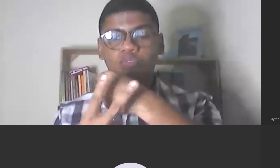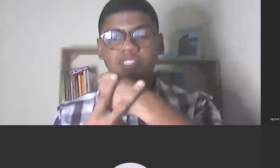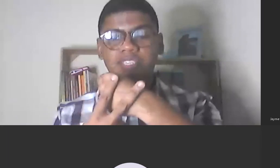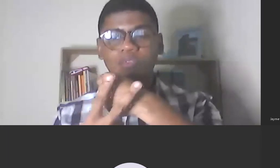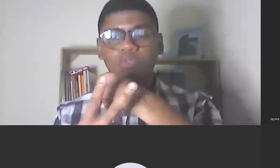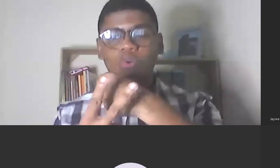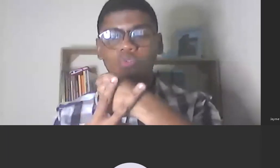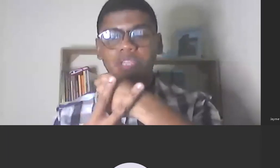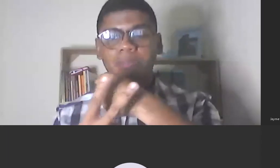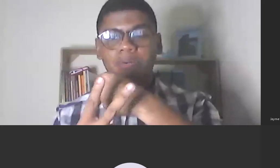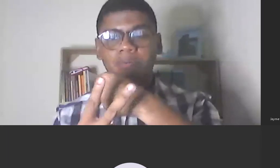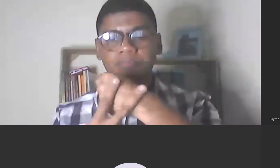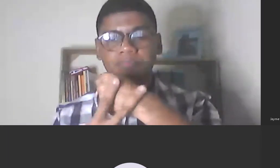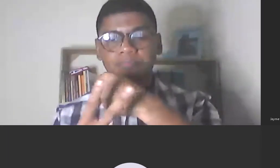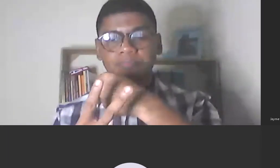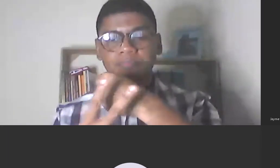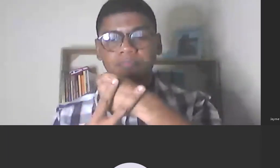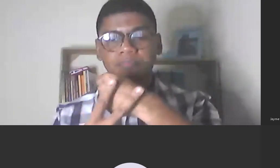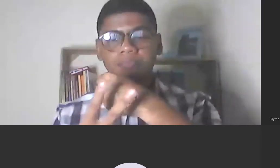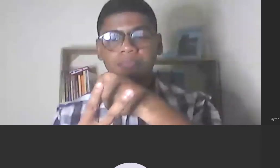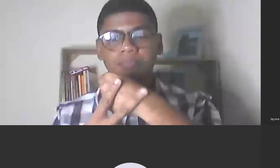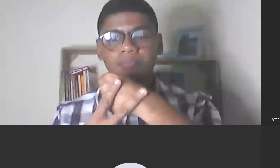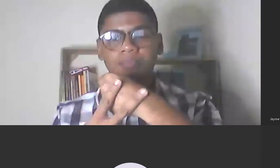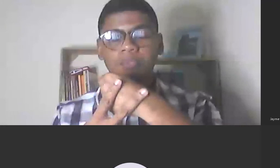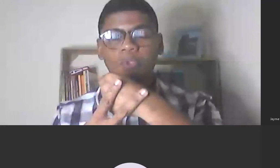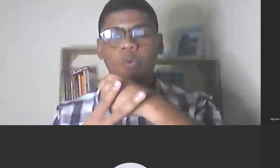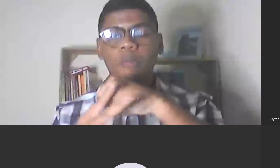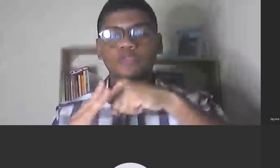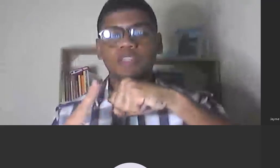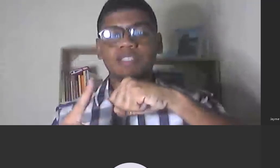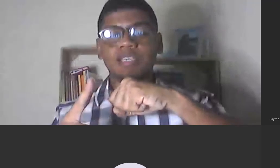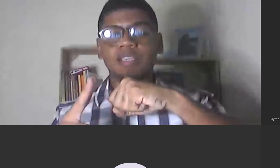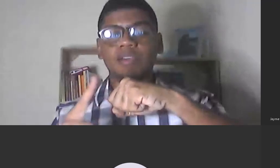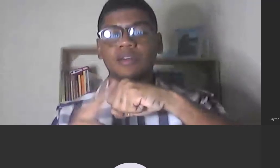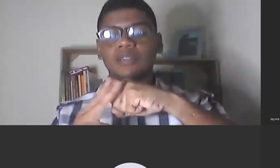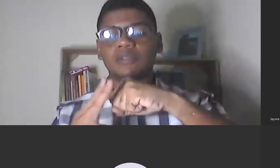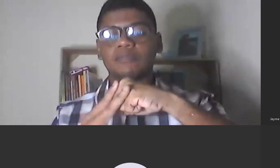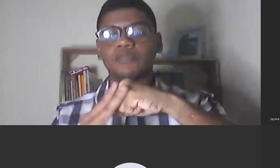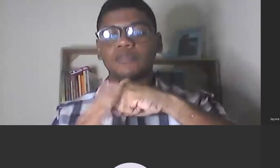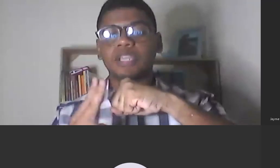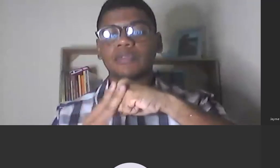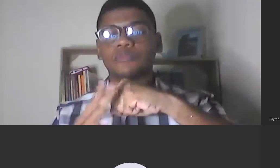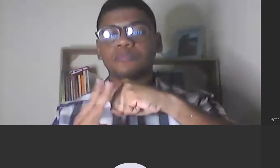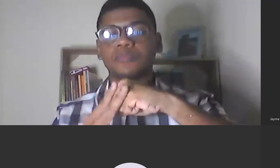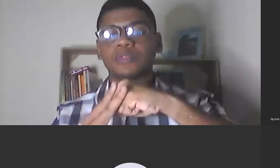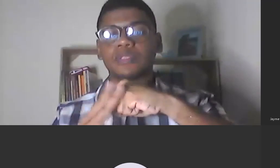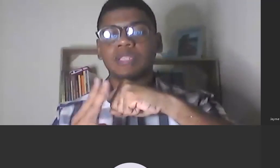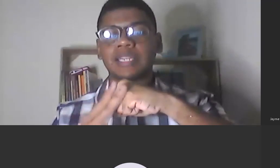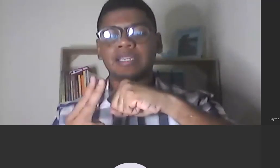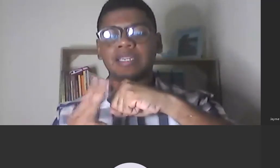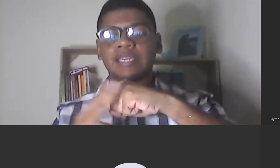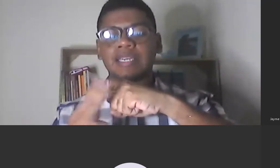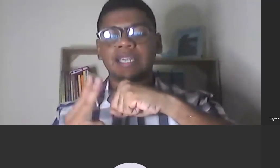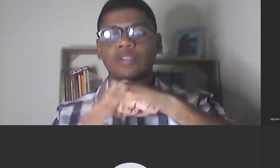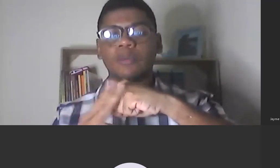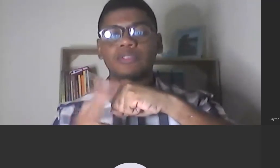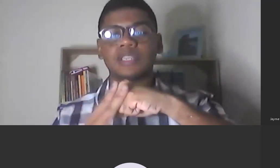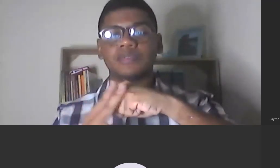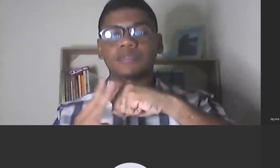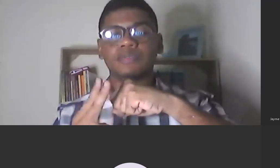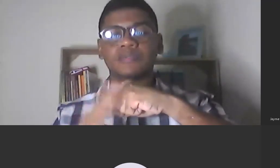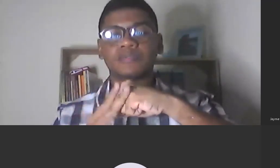Eu posso fazer no dorso da mão, ou eu posso fazer aqui, ó, no dedo,